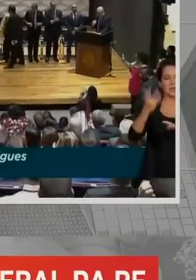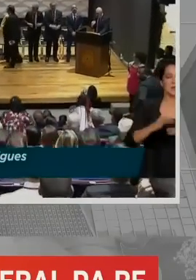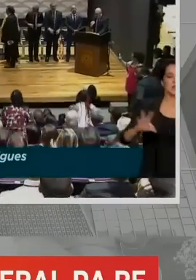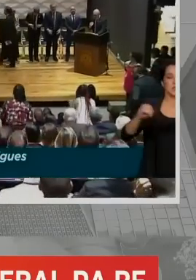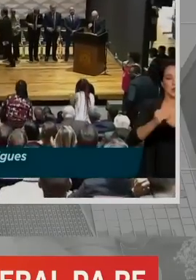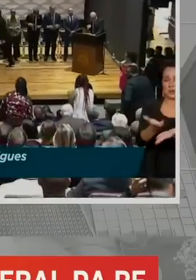diretor geral da Polícia Federal